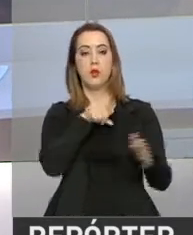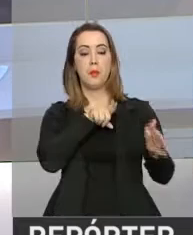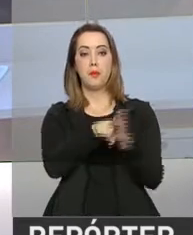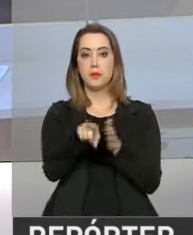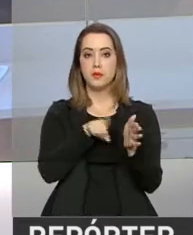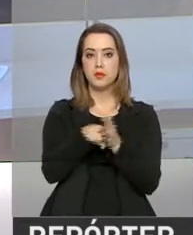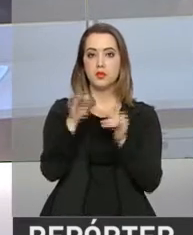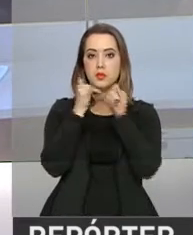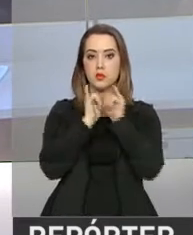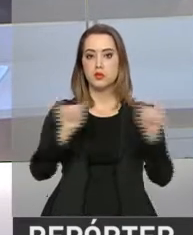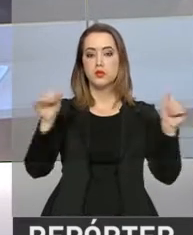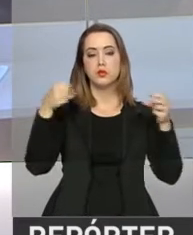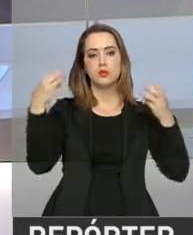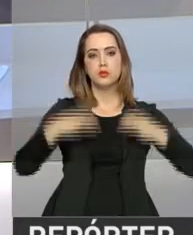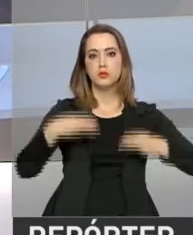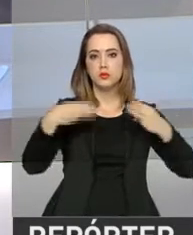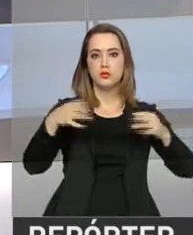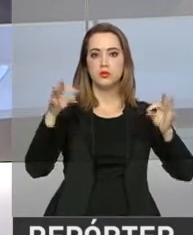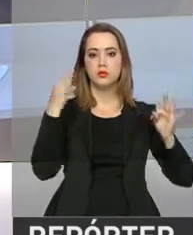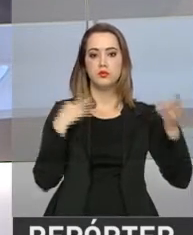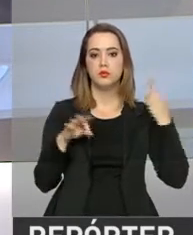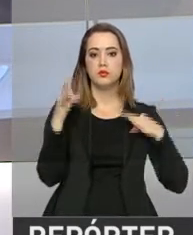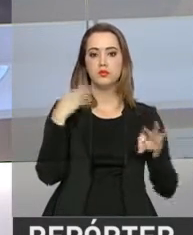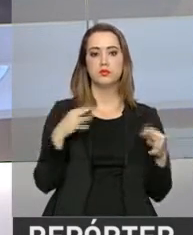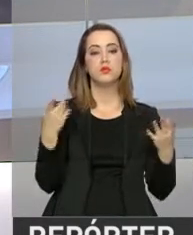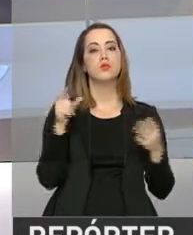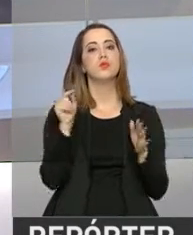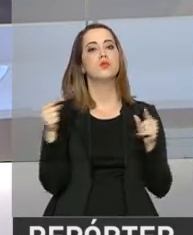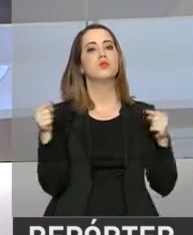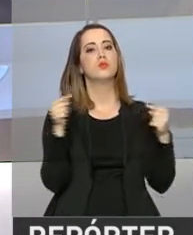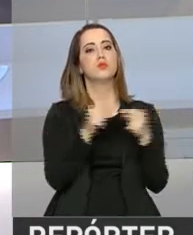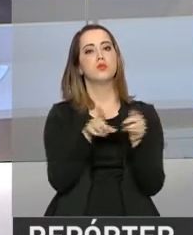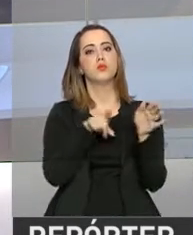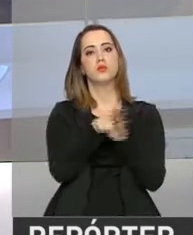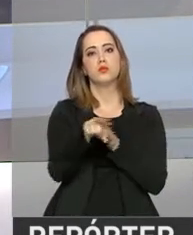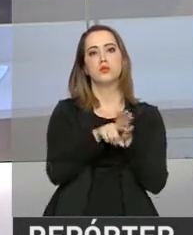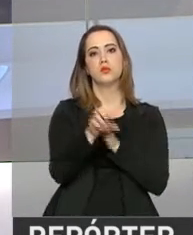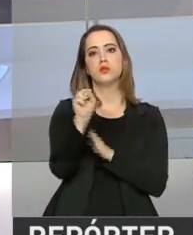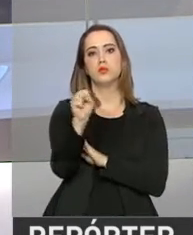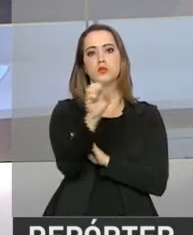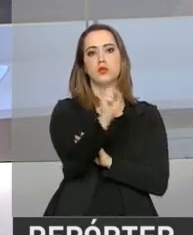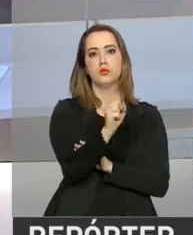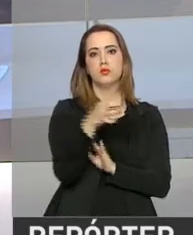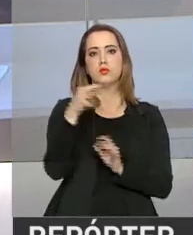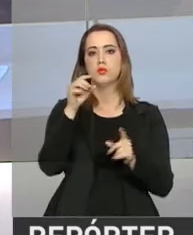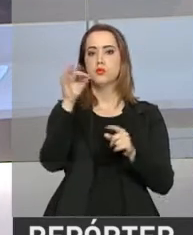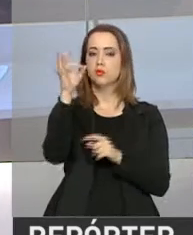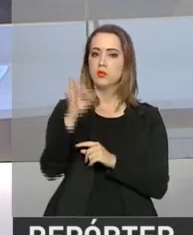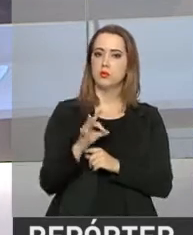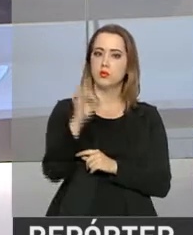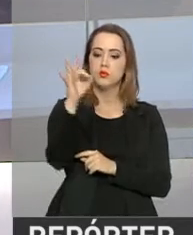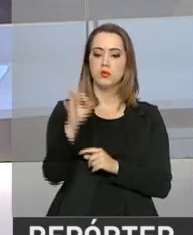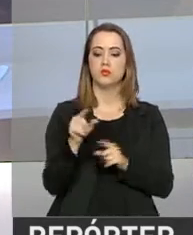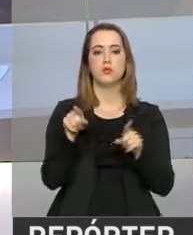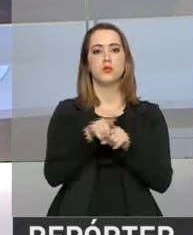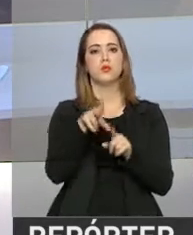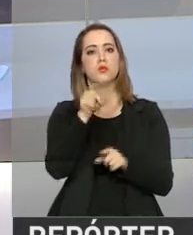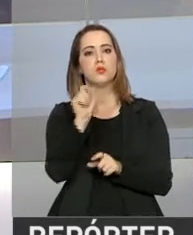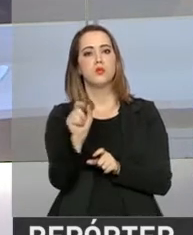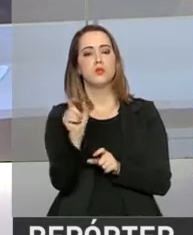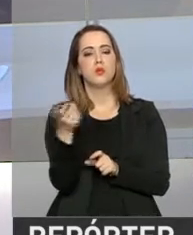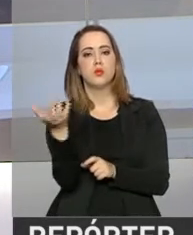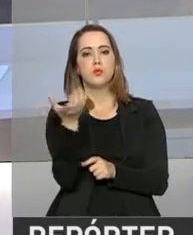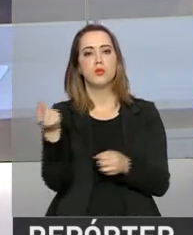divulgada hoje pelo Ministério do Turismo no Rio de Janeiro. De acordo com o estudo, quase 88% dos turistas estrangeiros